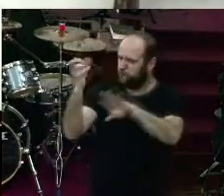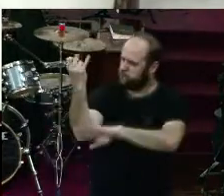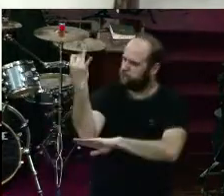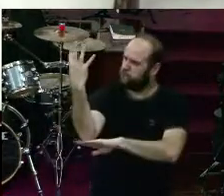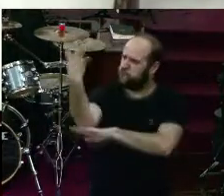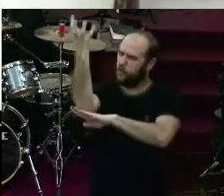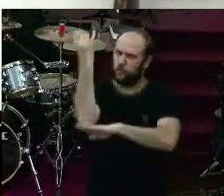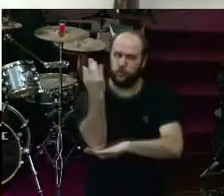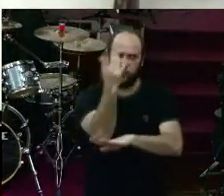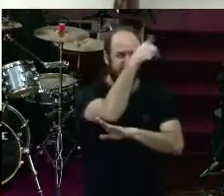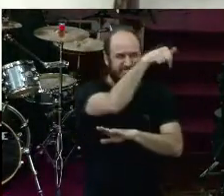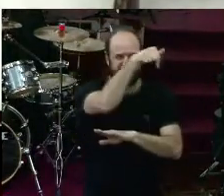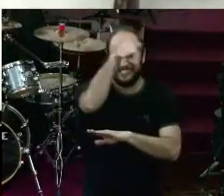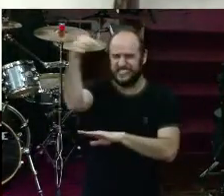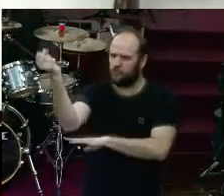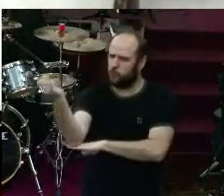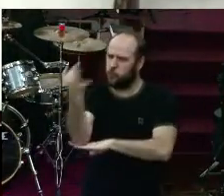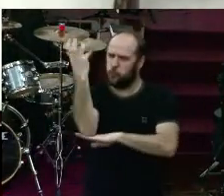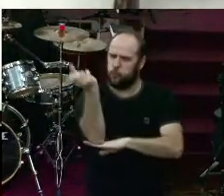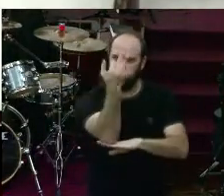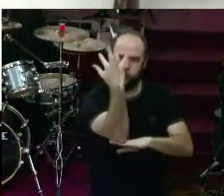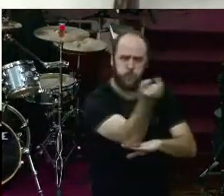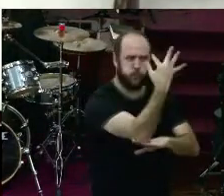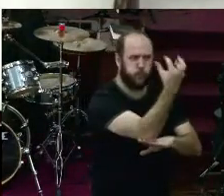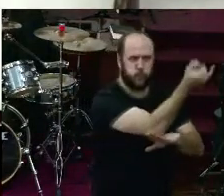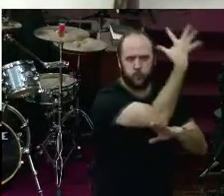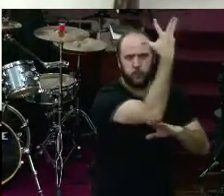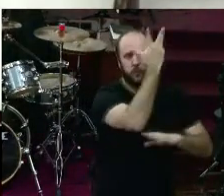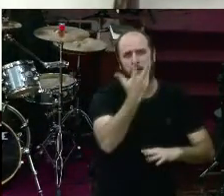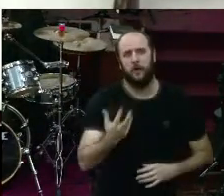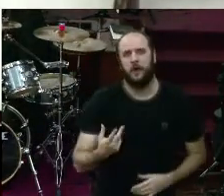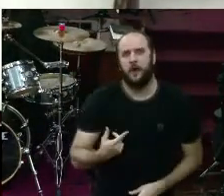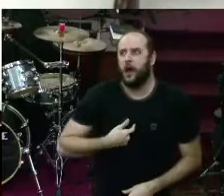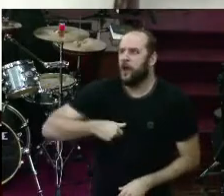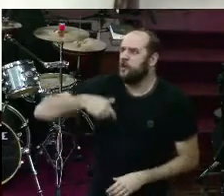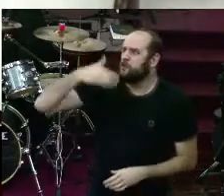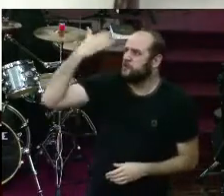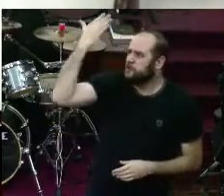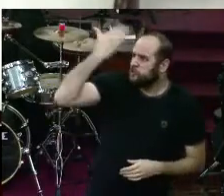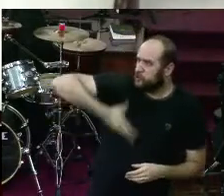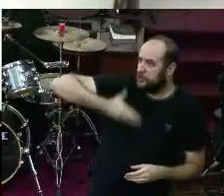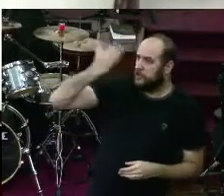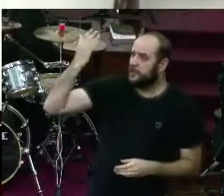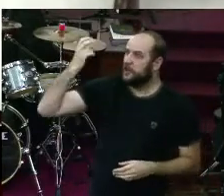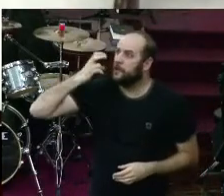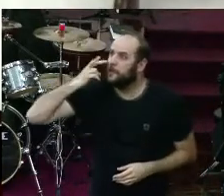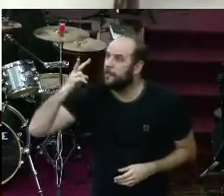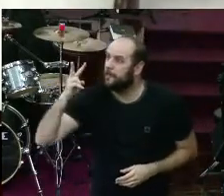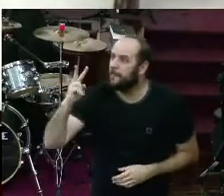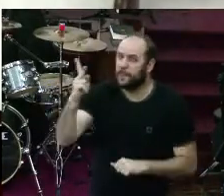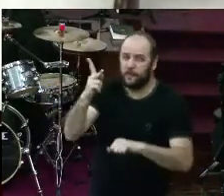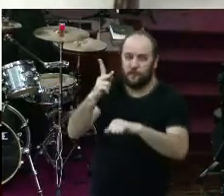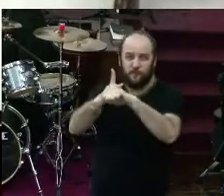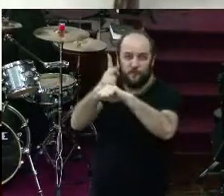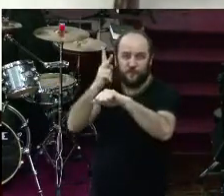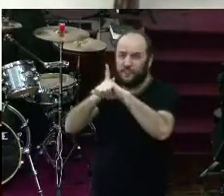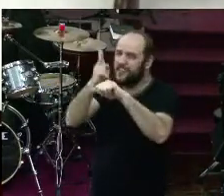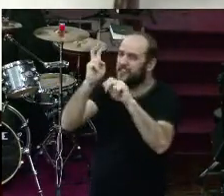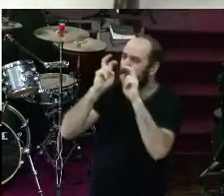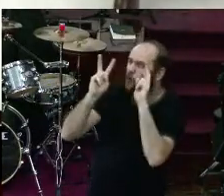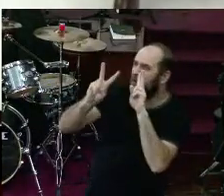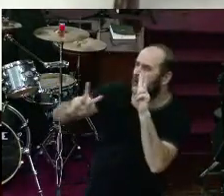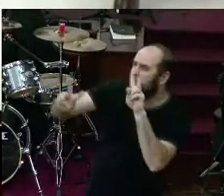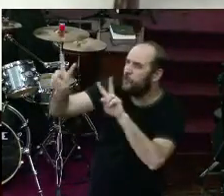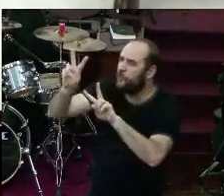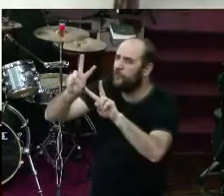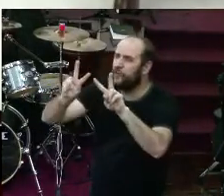que são os 7 Espíritos de Deus. Há diante do trono um como que mar de vidro, semelhante ao cristal, e